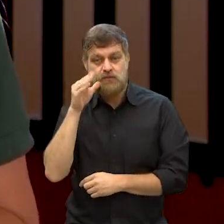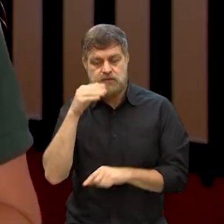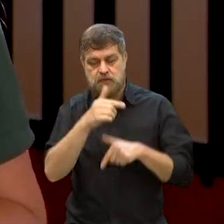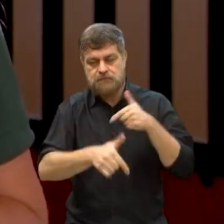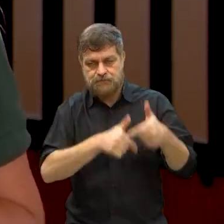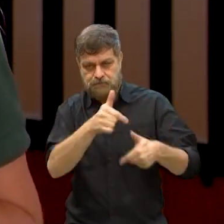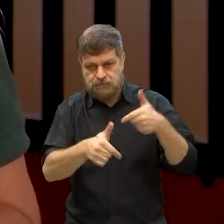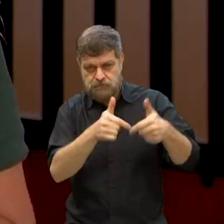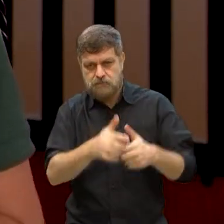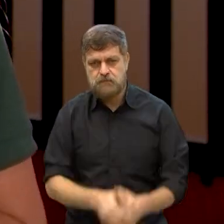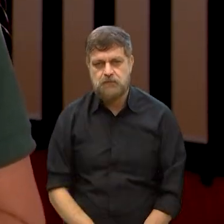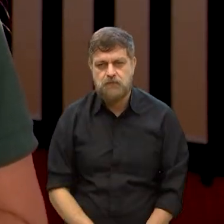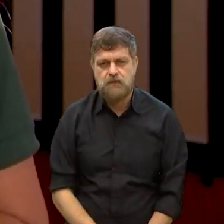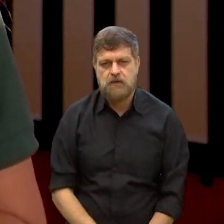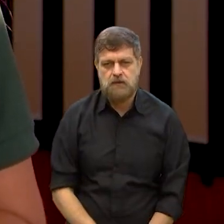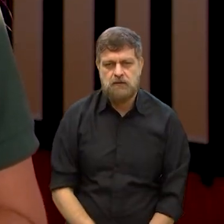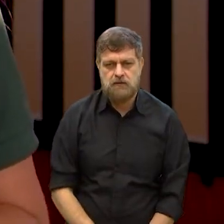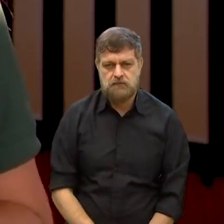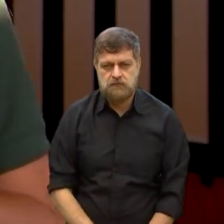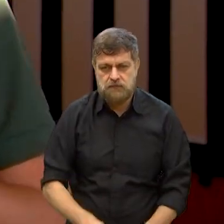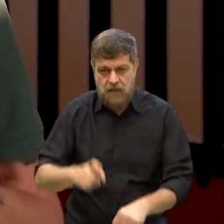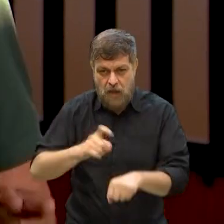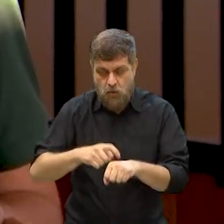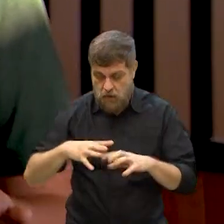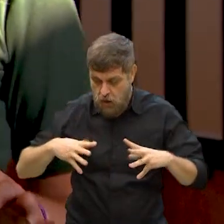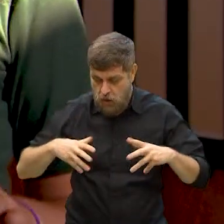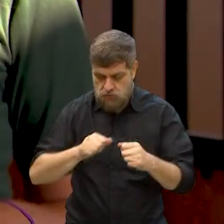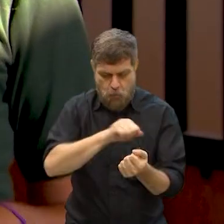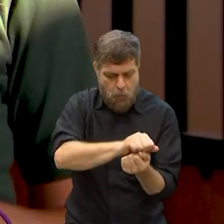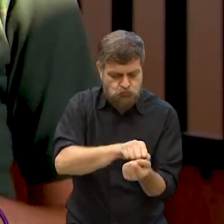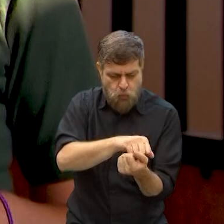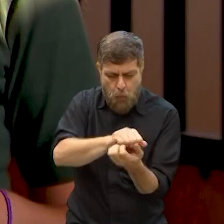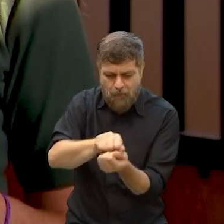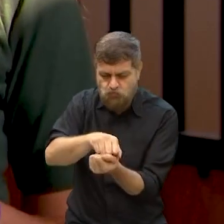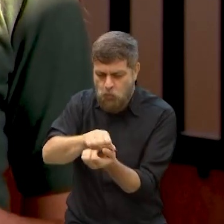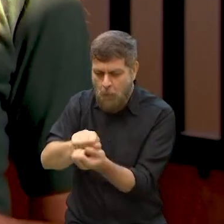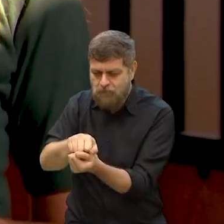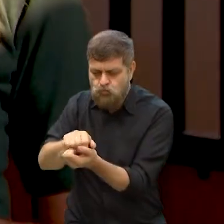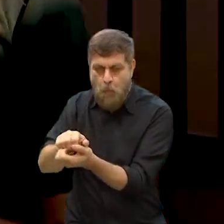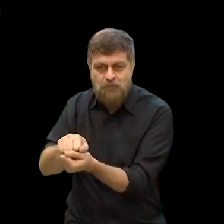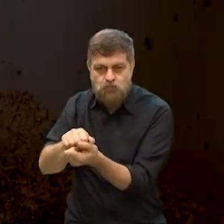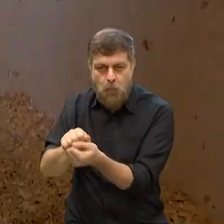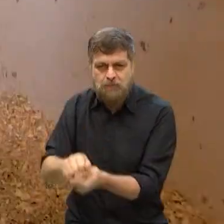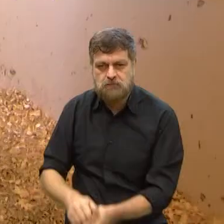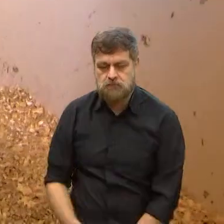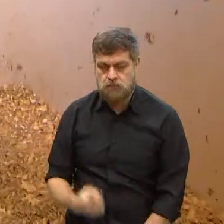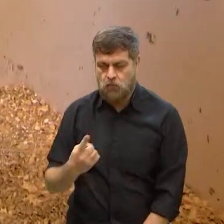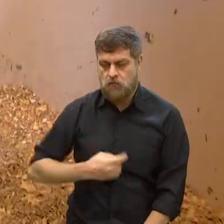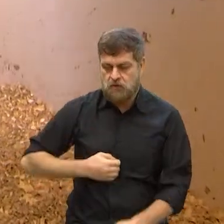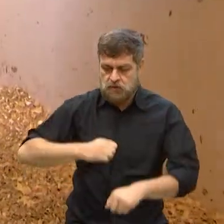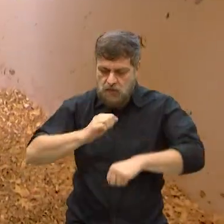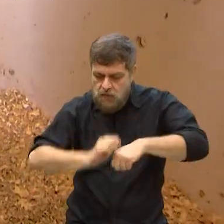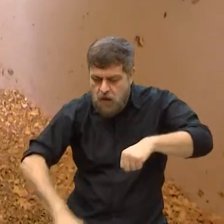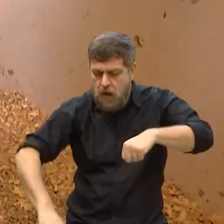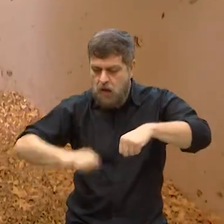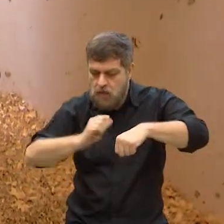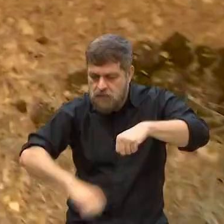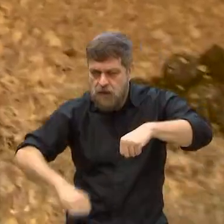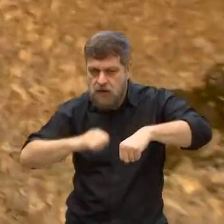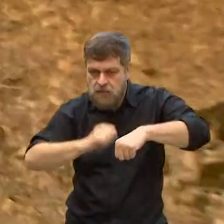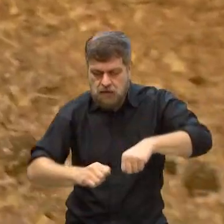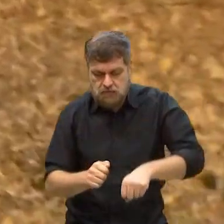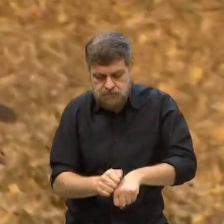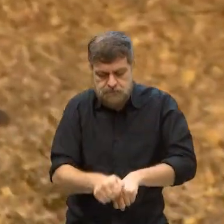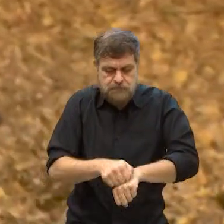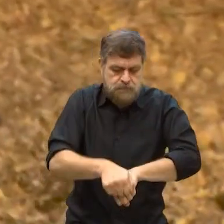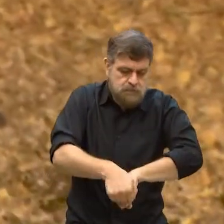então enquanto a hora que todo mundo termina de comer, enquanto começa a escovar,